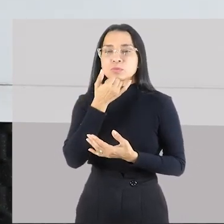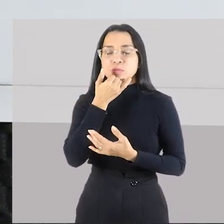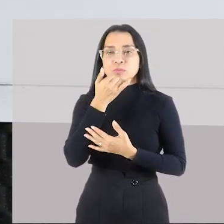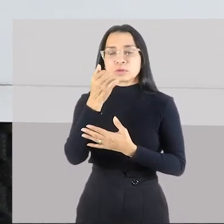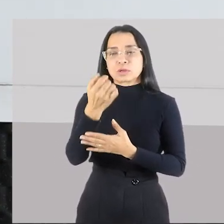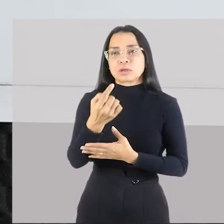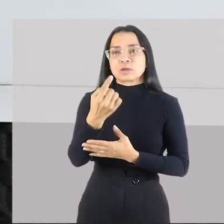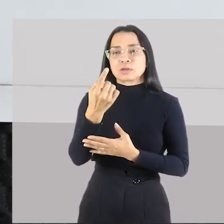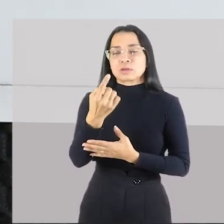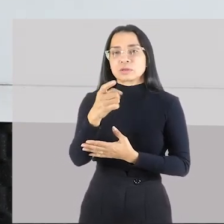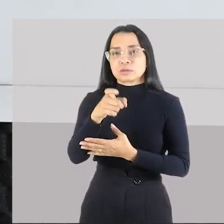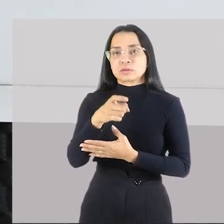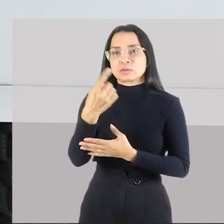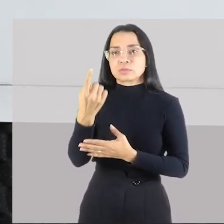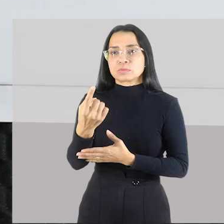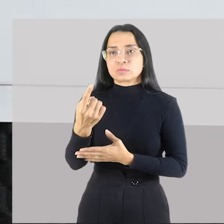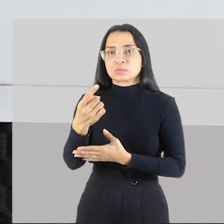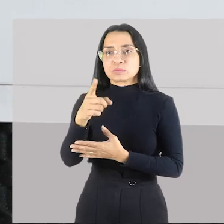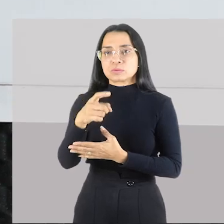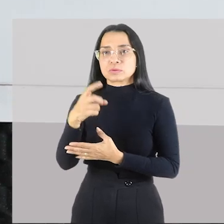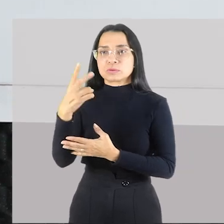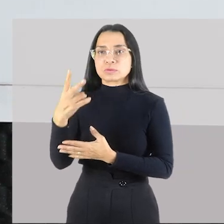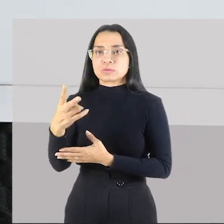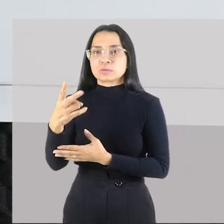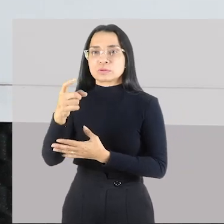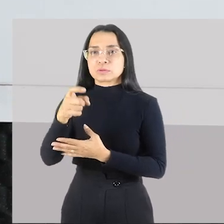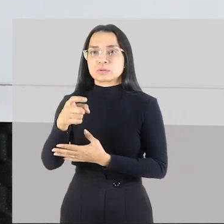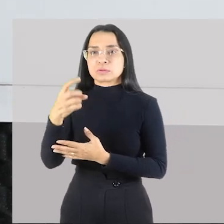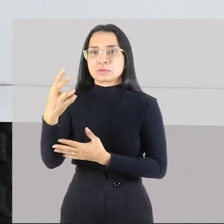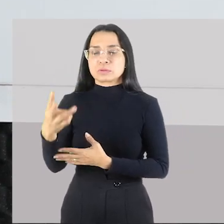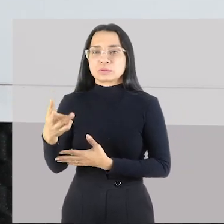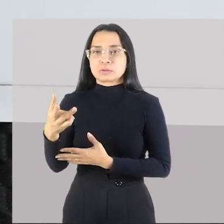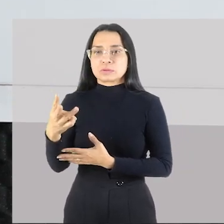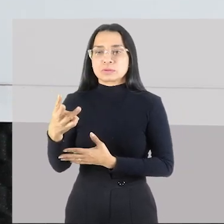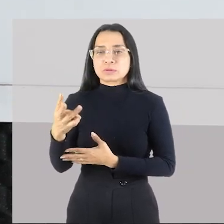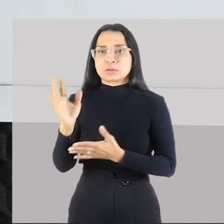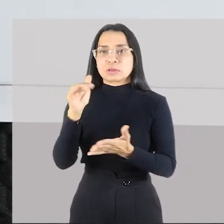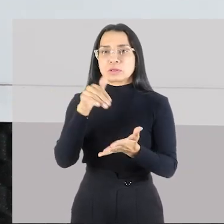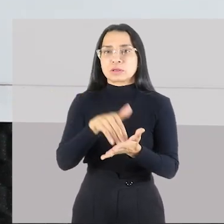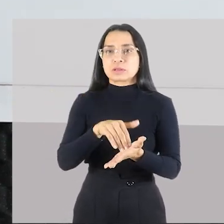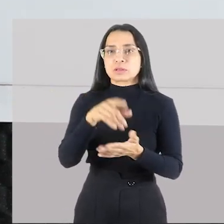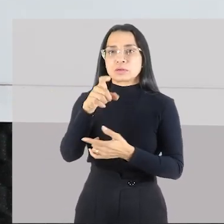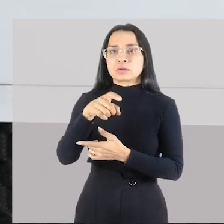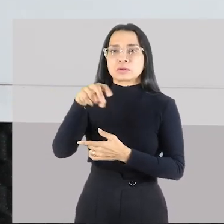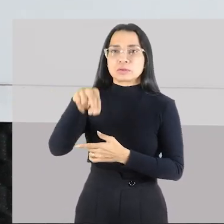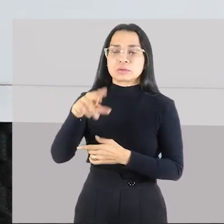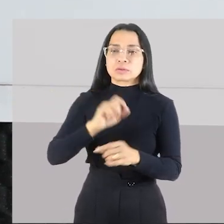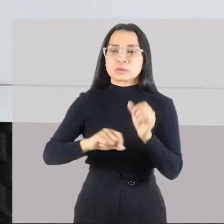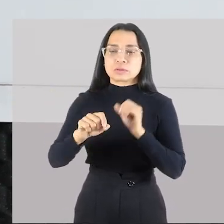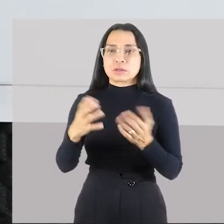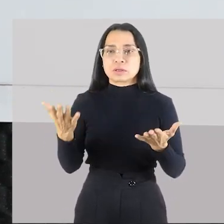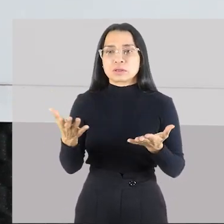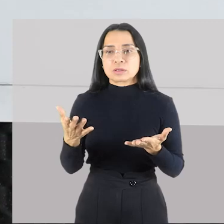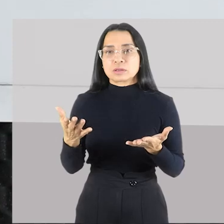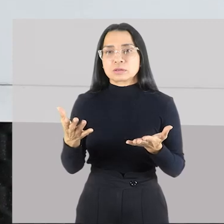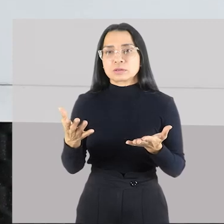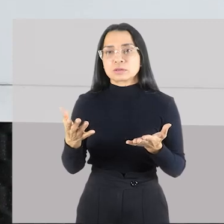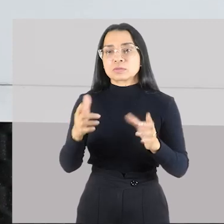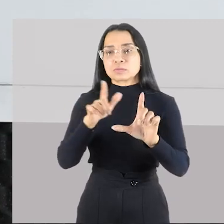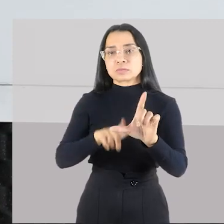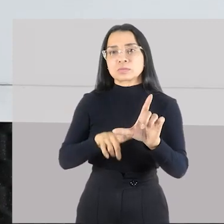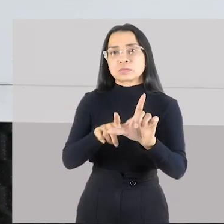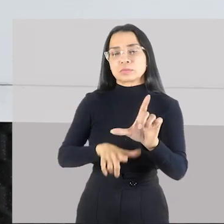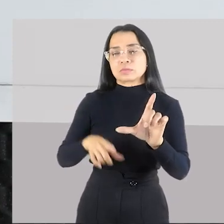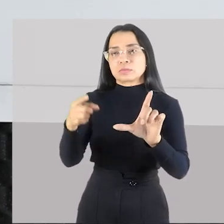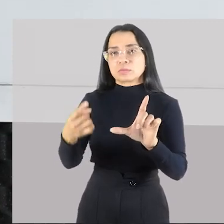o x2, o x3, até o xn, são as minhas